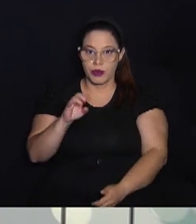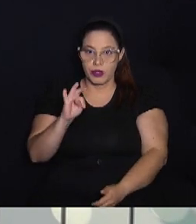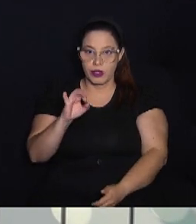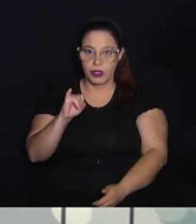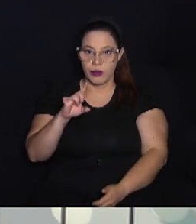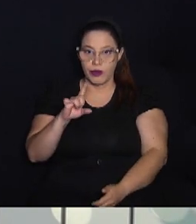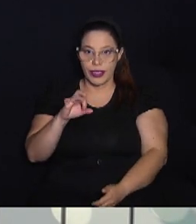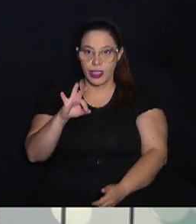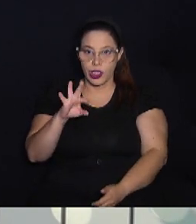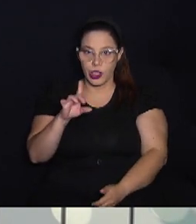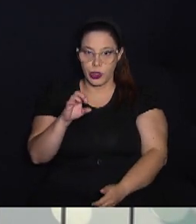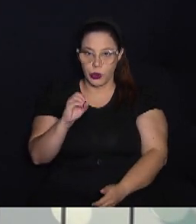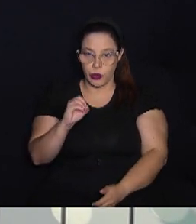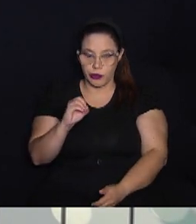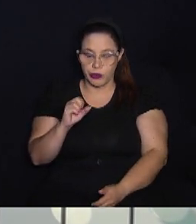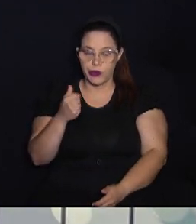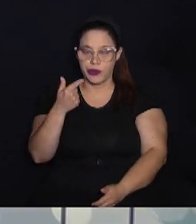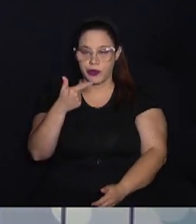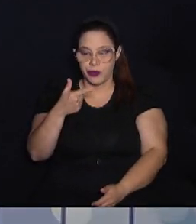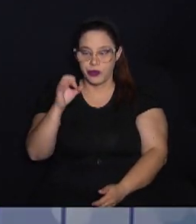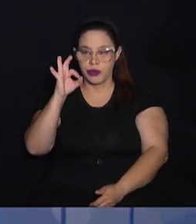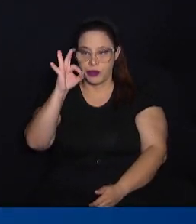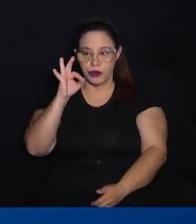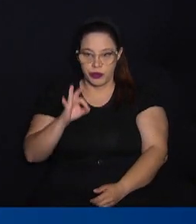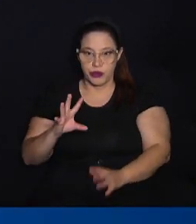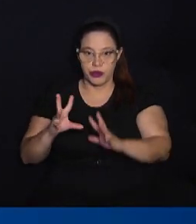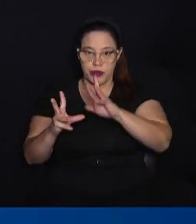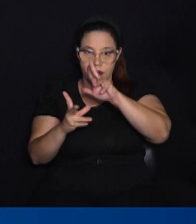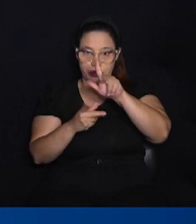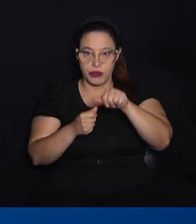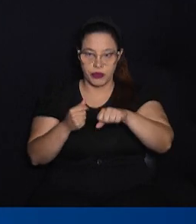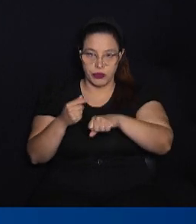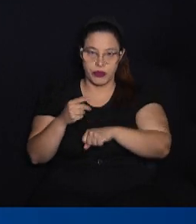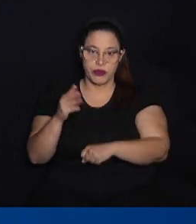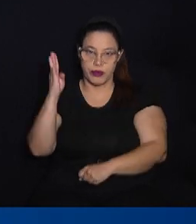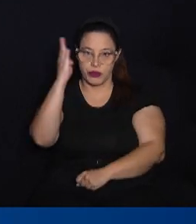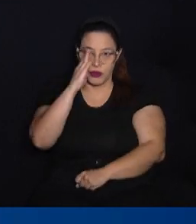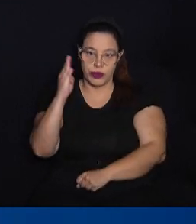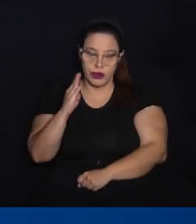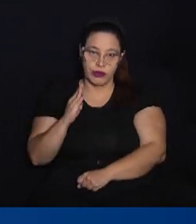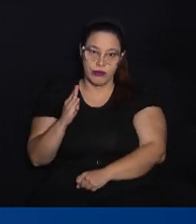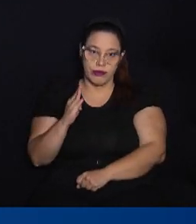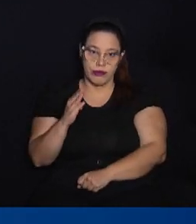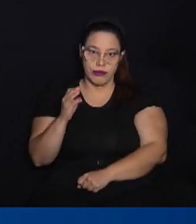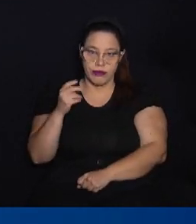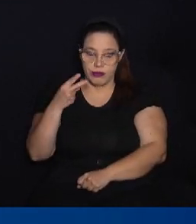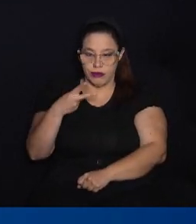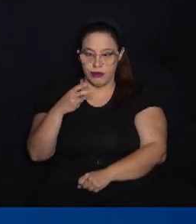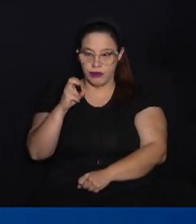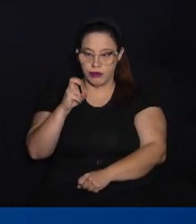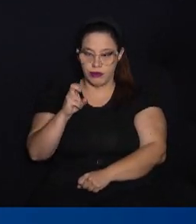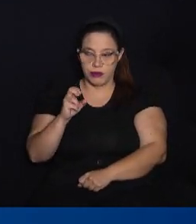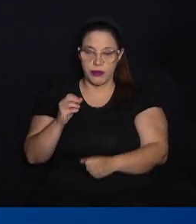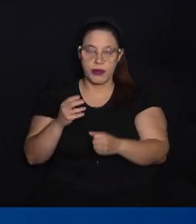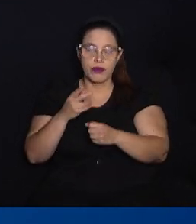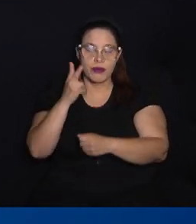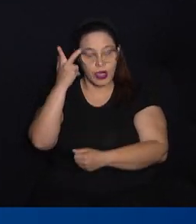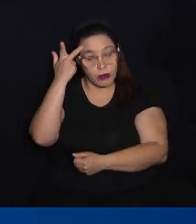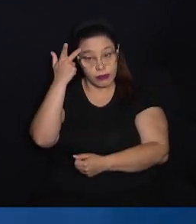afeta até 2% da população mundial. No Brasil, a condição está entre as 25 mais